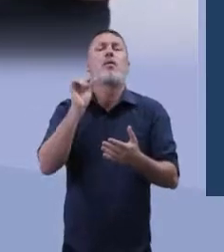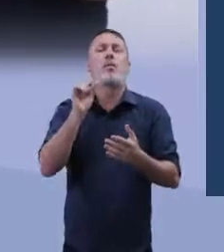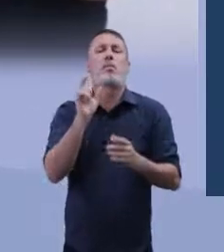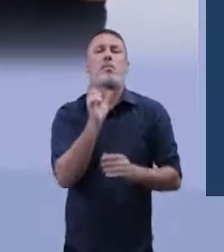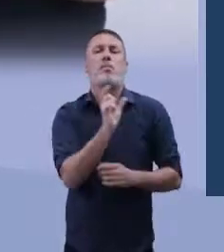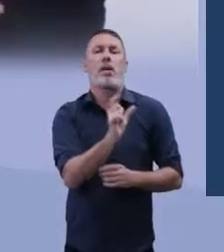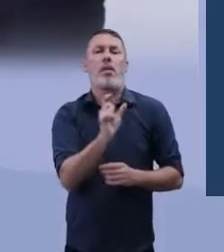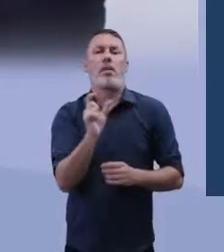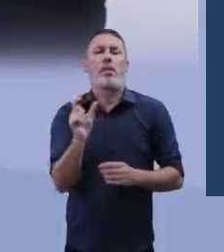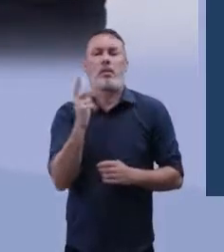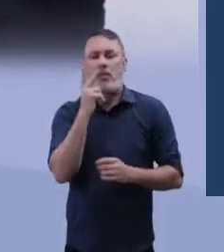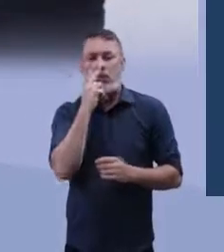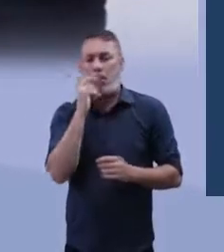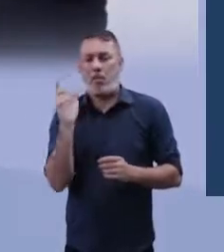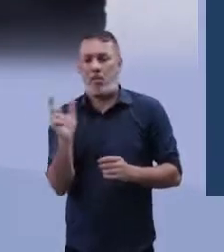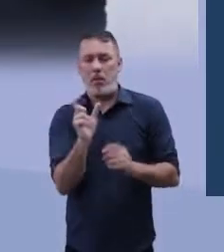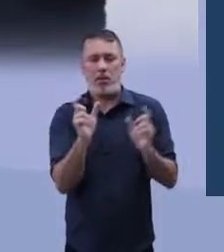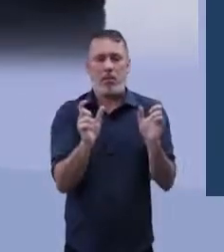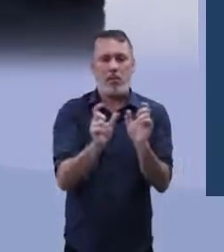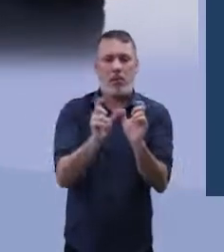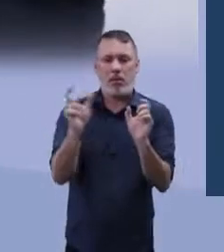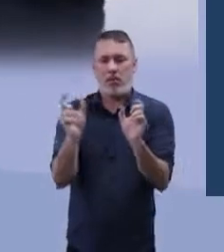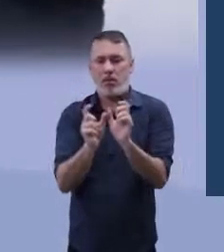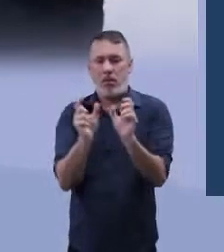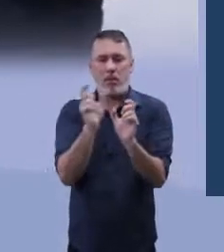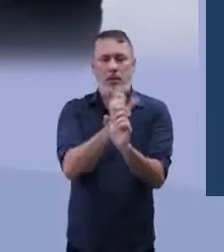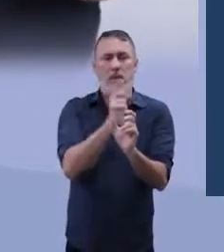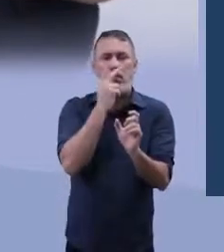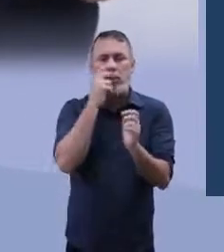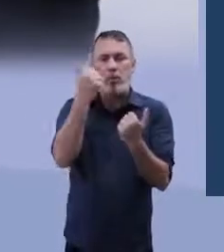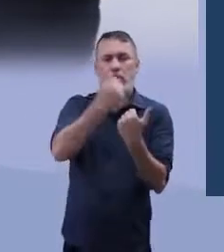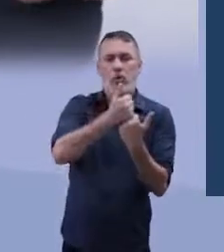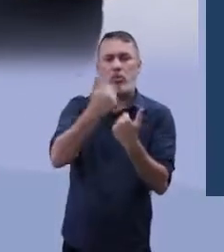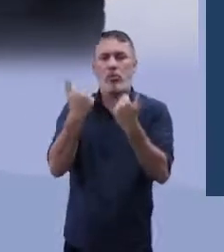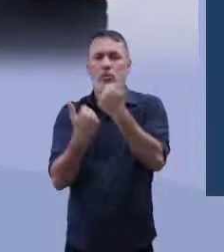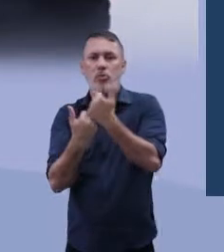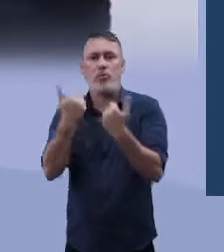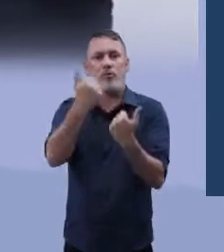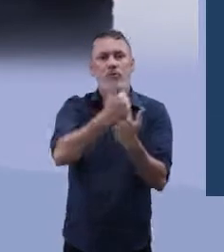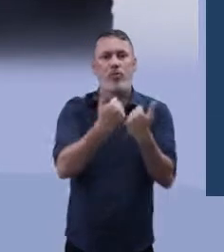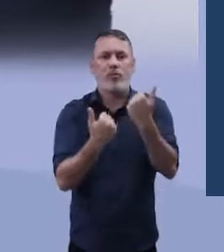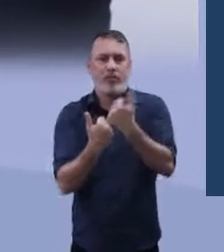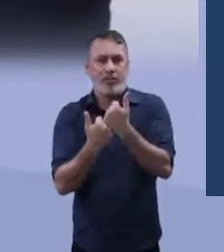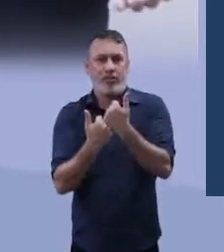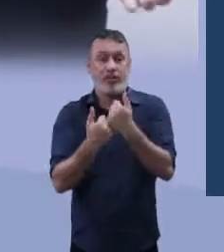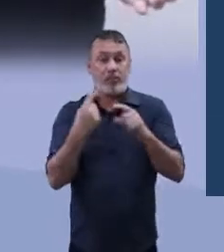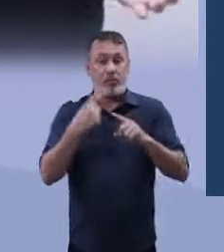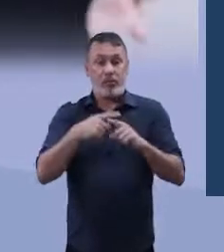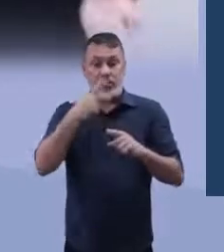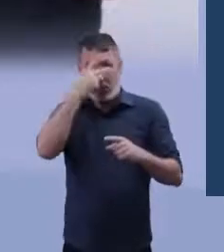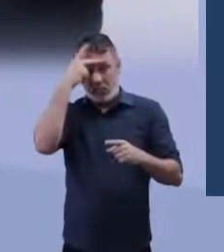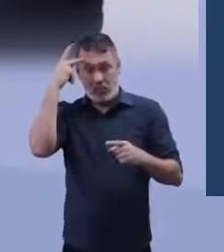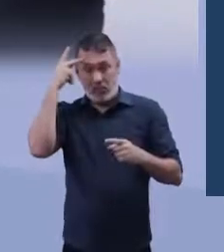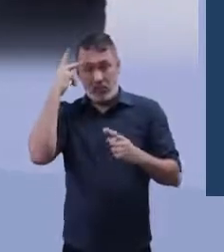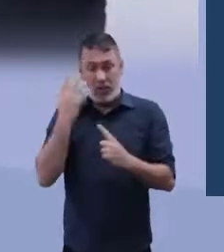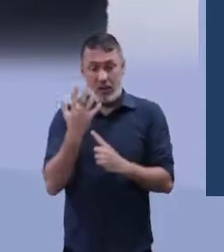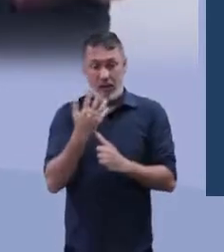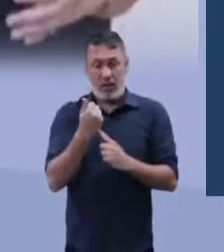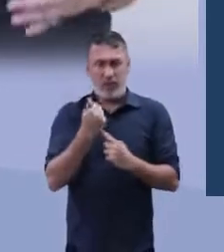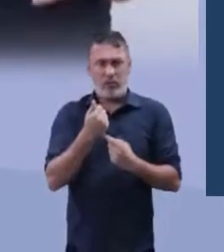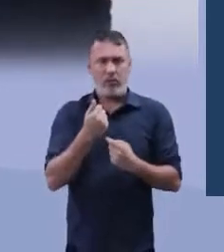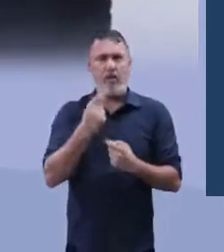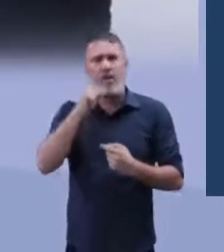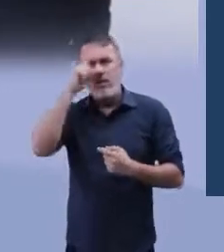de palavras. Palavras serão colocadas em sobreposição. O artista